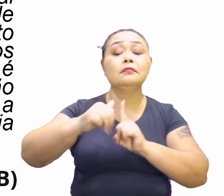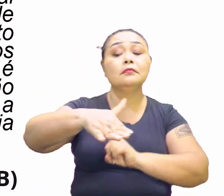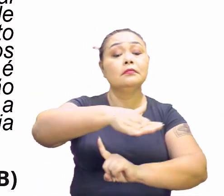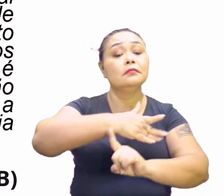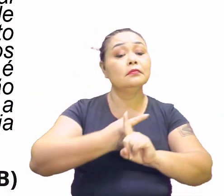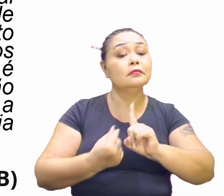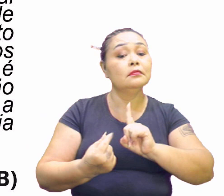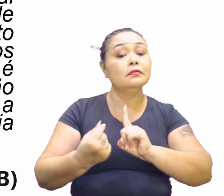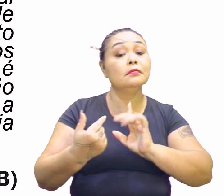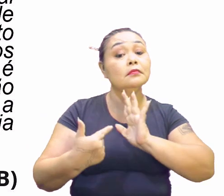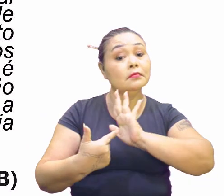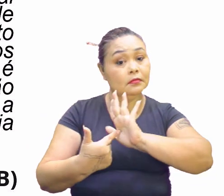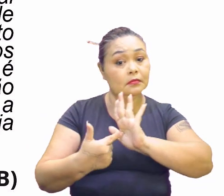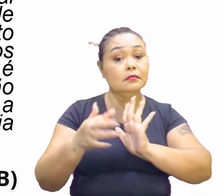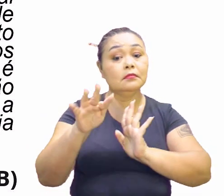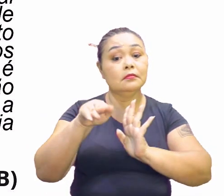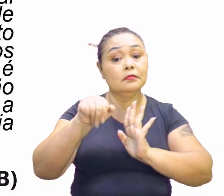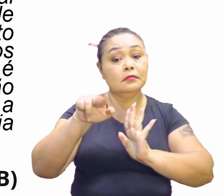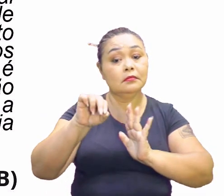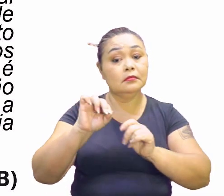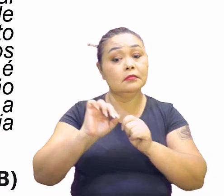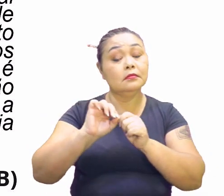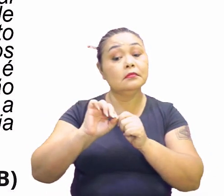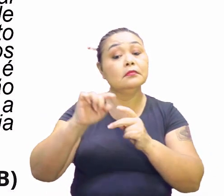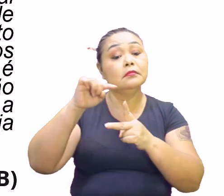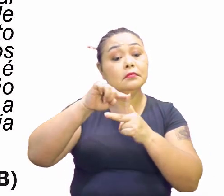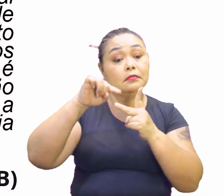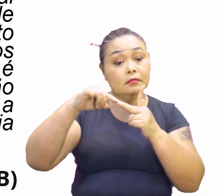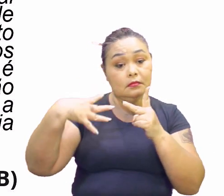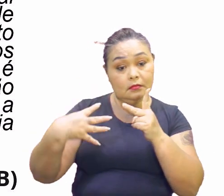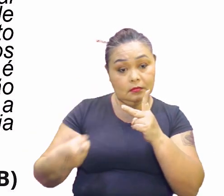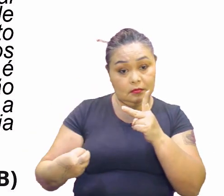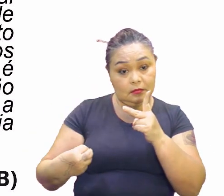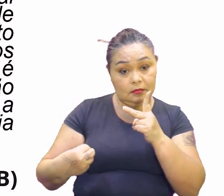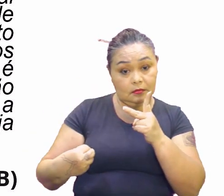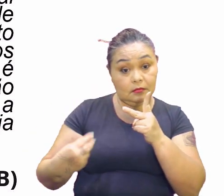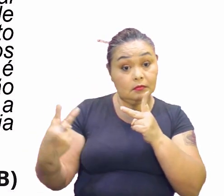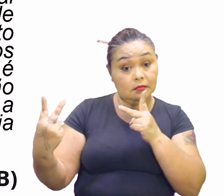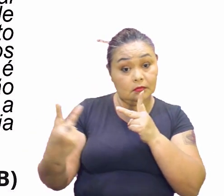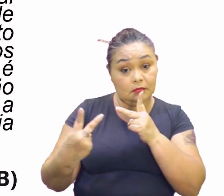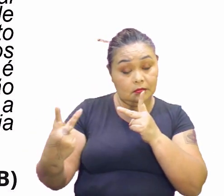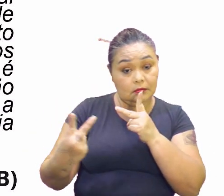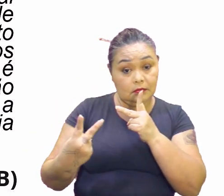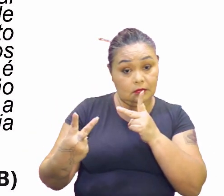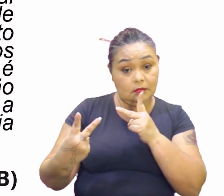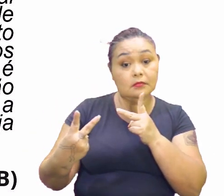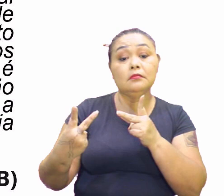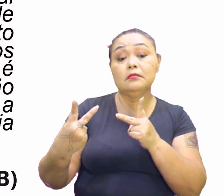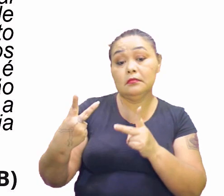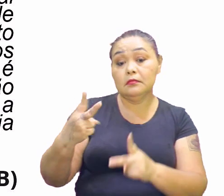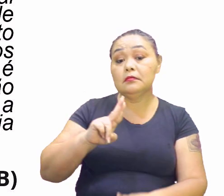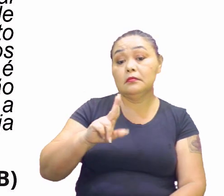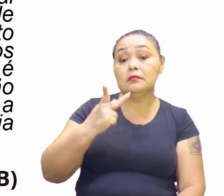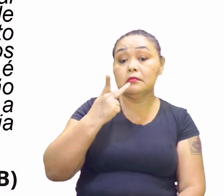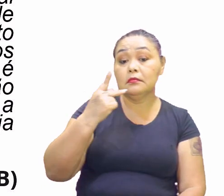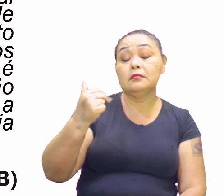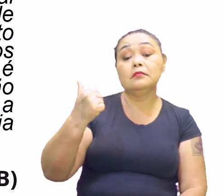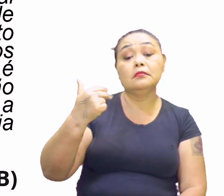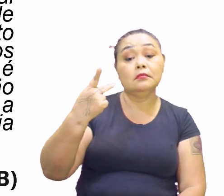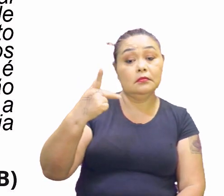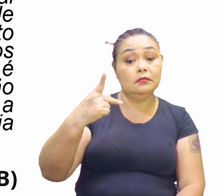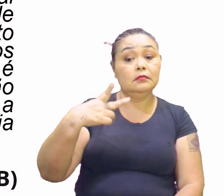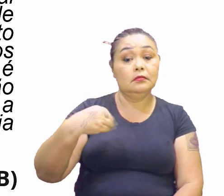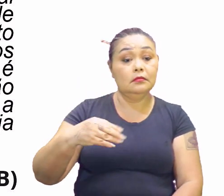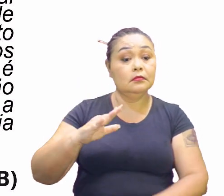vulnerabilidade socioeconômica enfrentada por Fabiano e seus 2 filhos, os quais eram chamados por seu